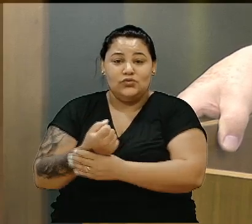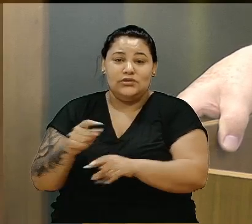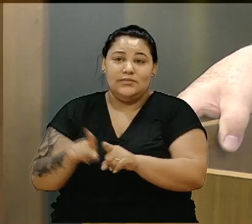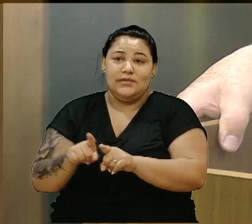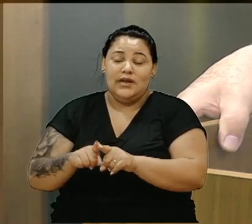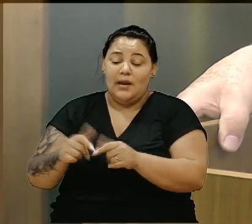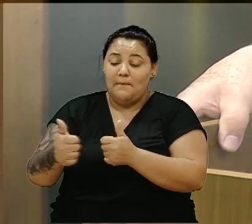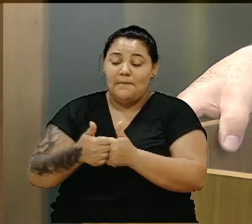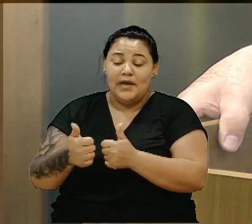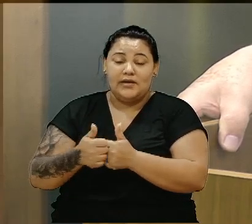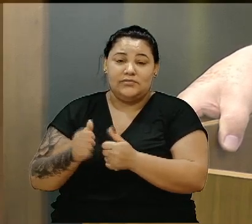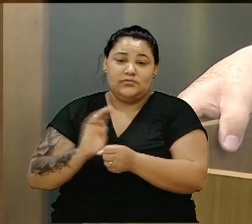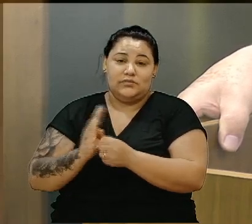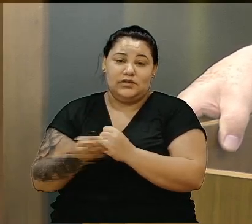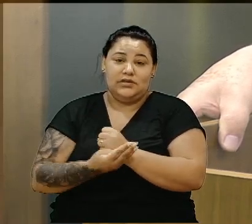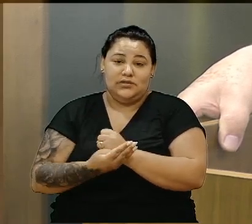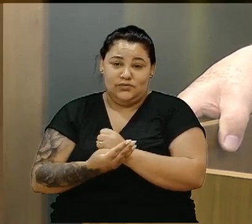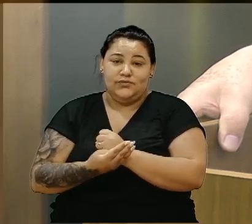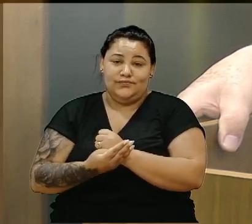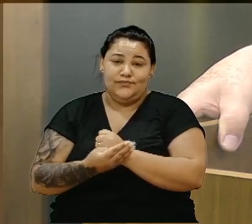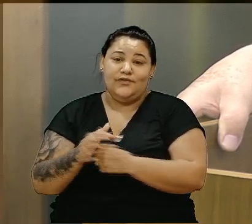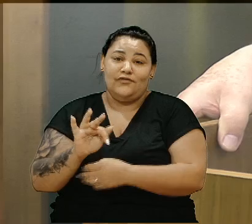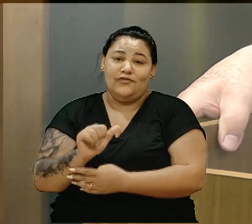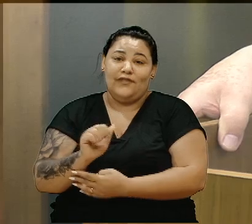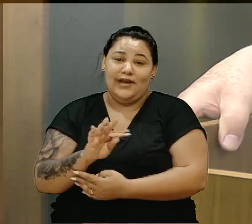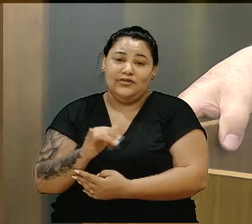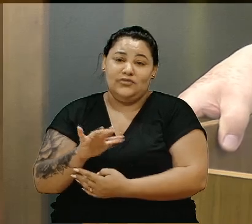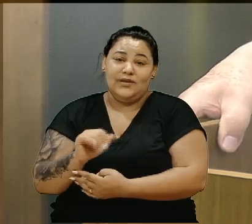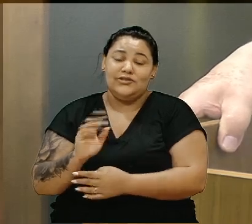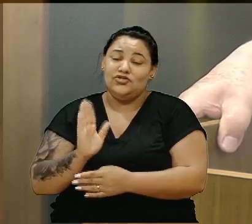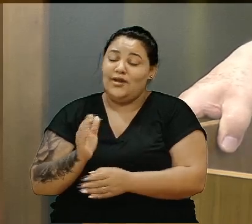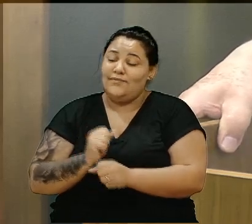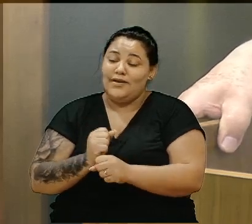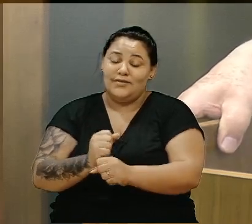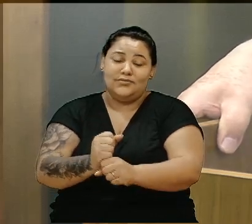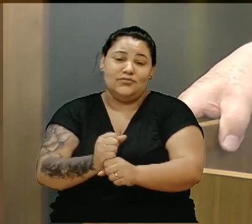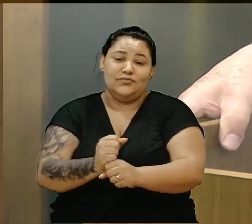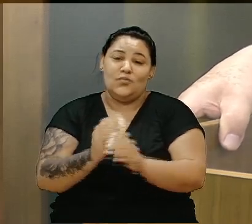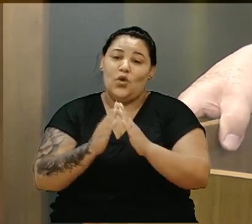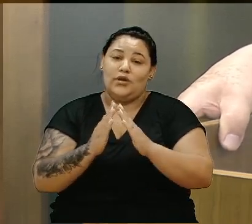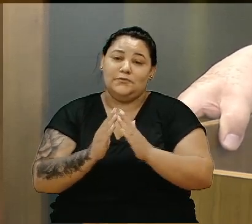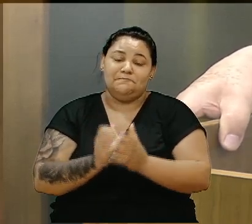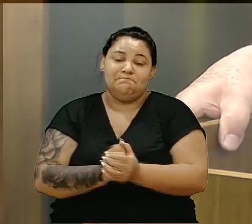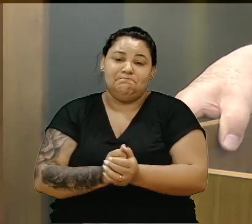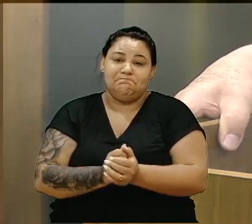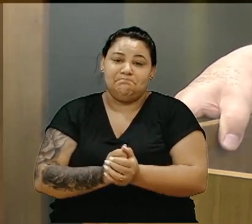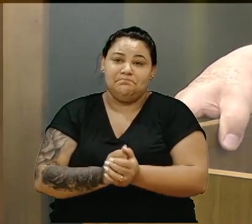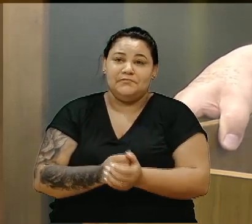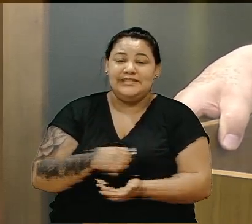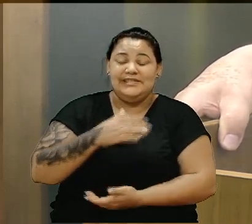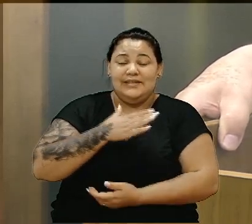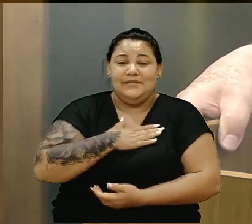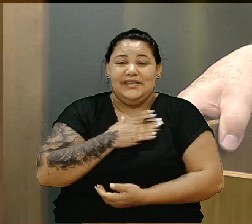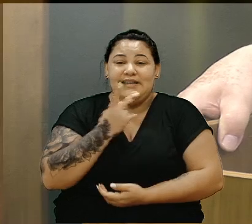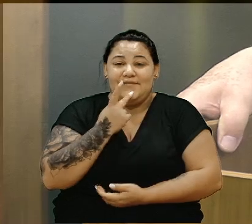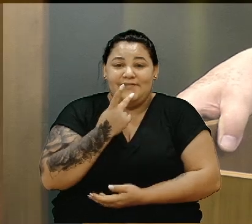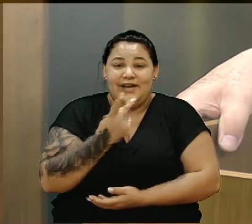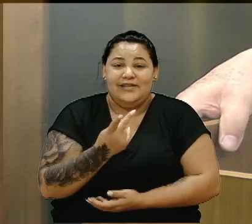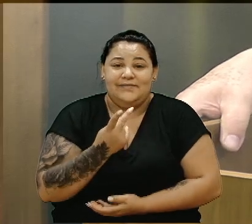não percam as suas raízes ali, que estão já há vários anos ali morando. E aí, na minha fala,